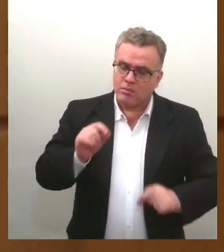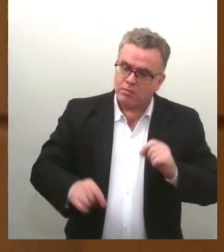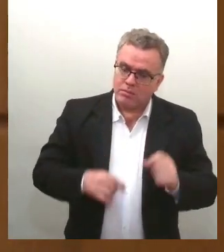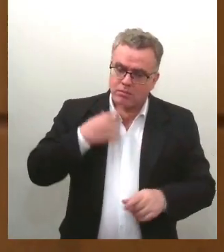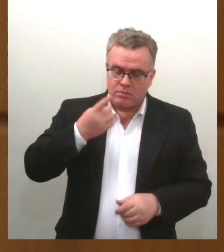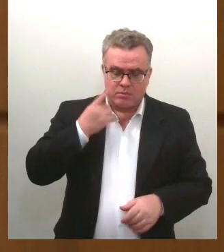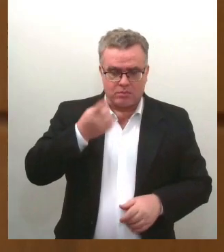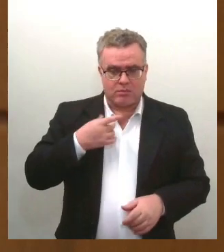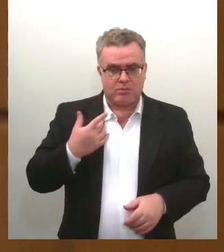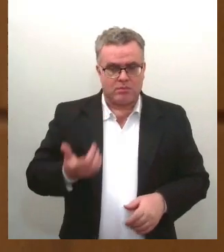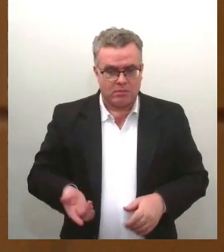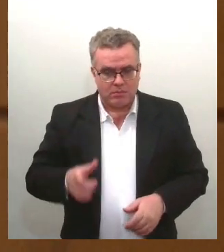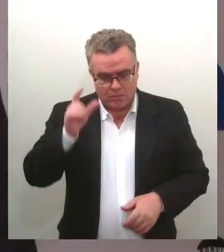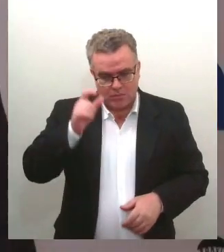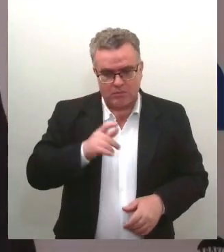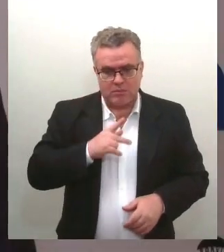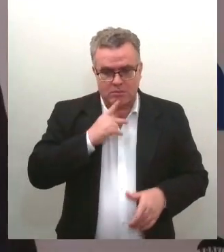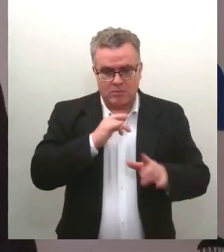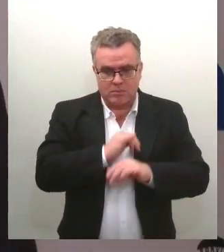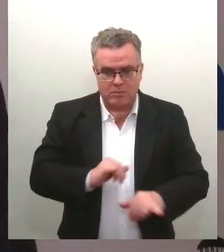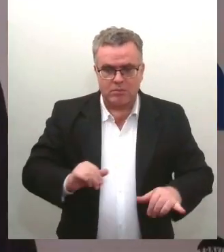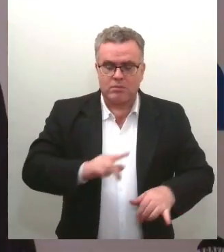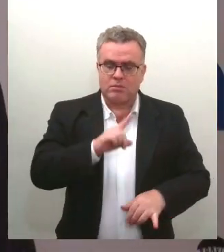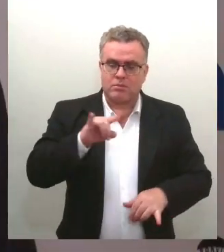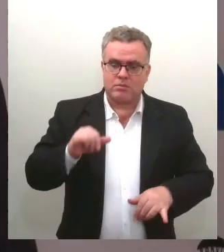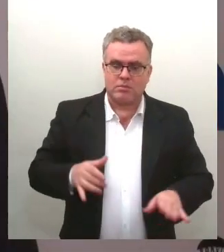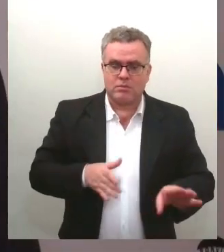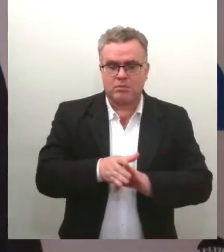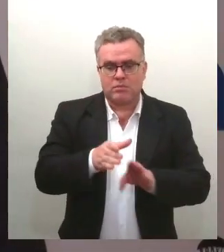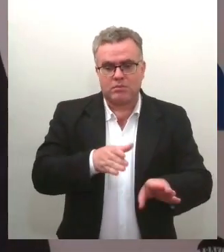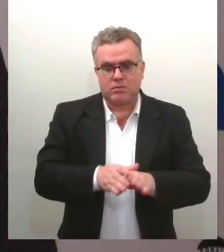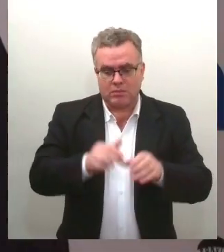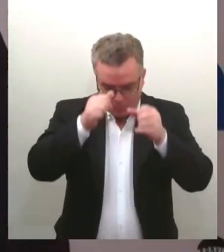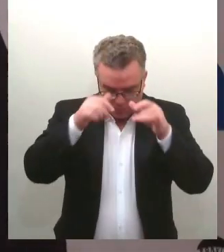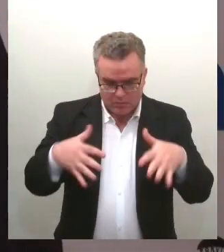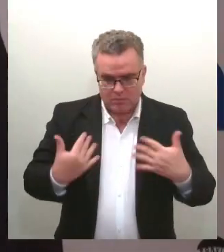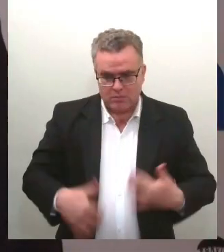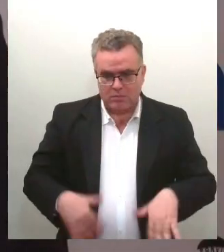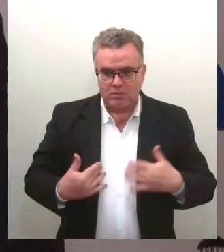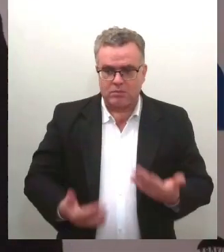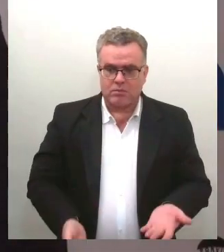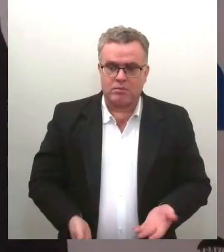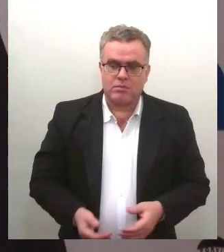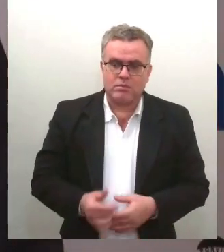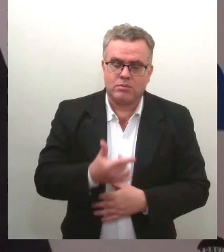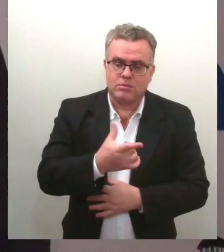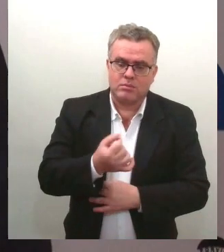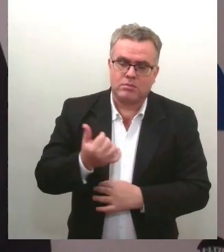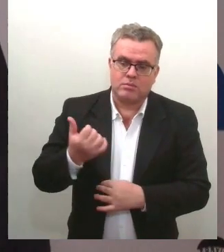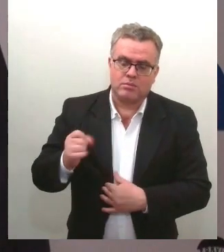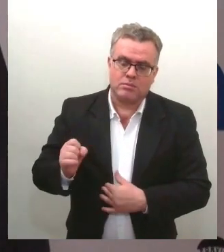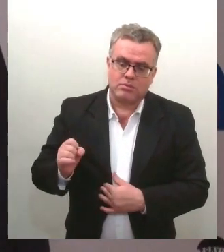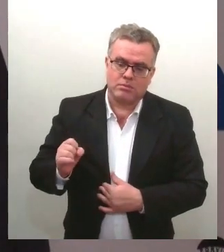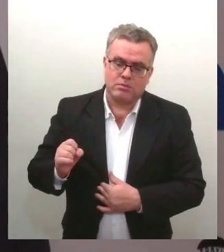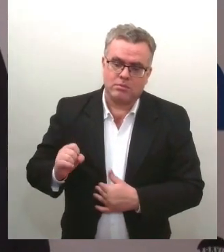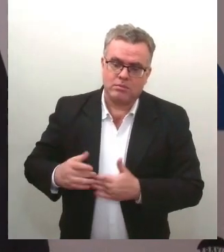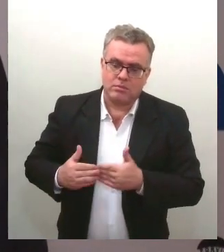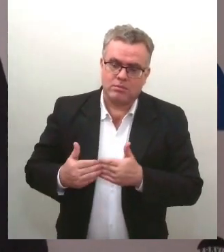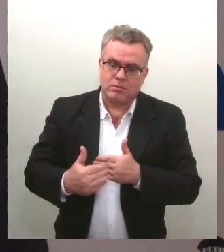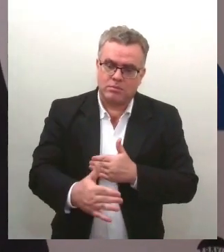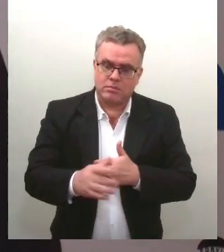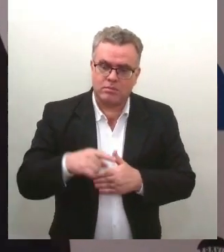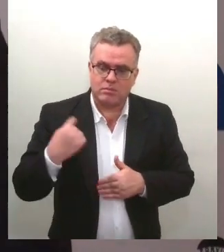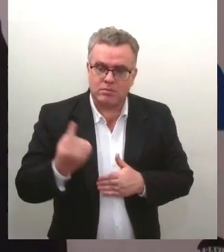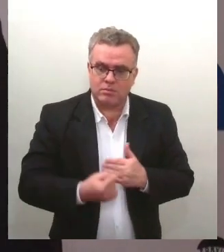de Conscientização do Autismo. Desde 2018, que nós viemos trabalhando nessa casa com